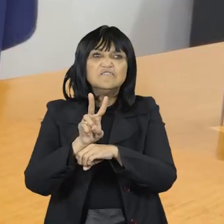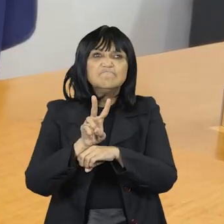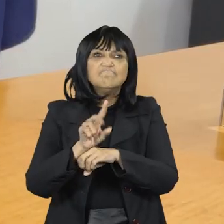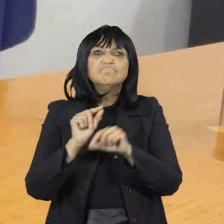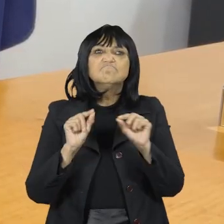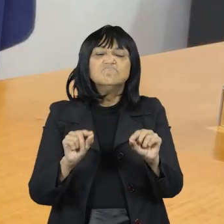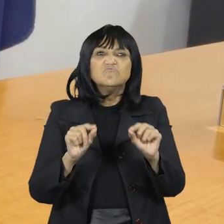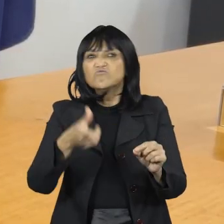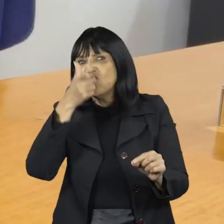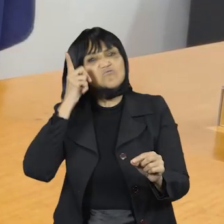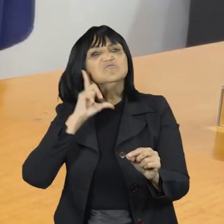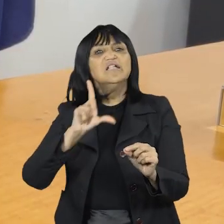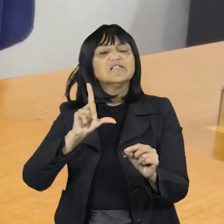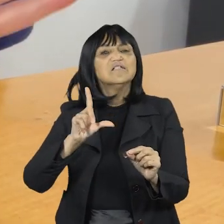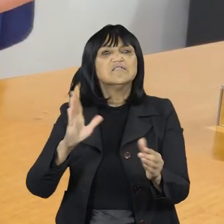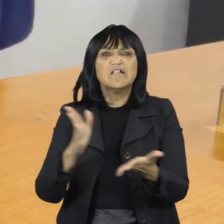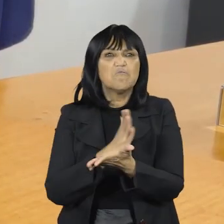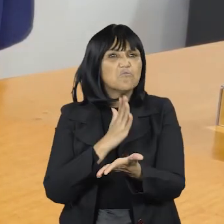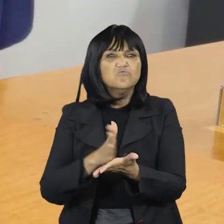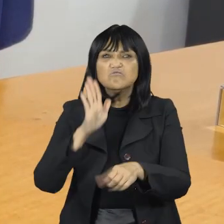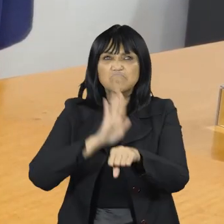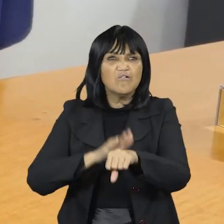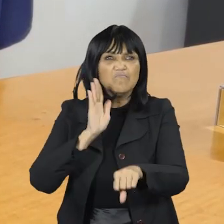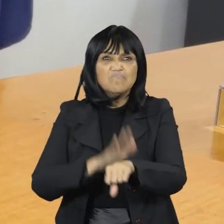você não consegue, né? Muitas vezes a pessoa